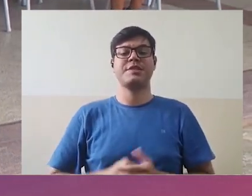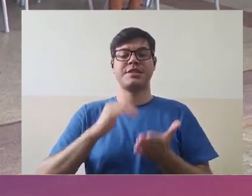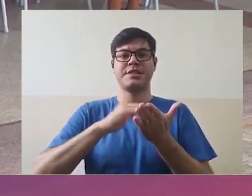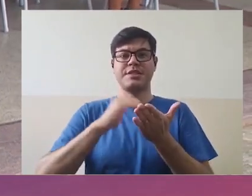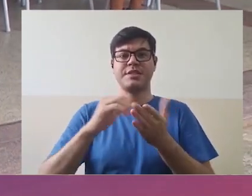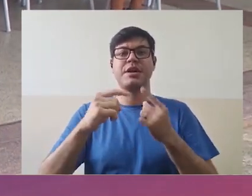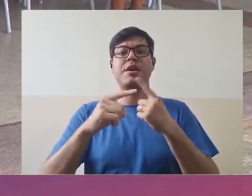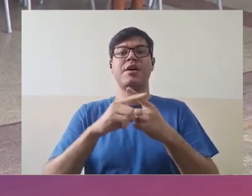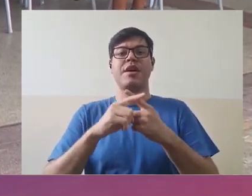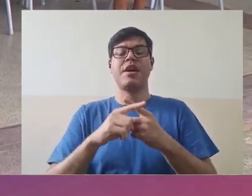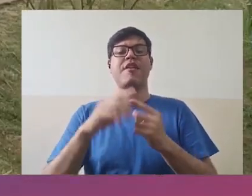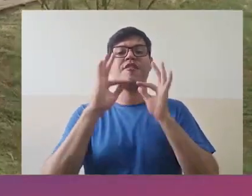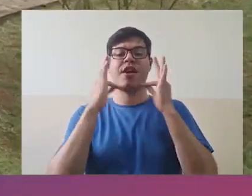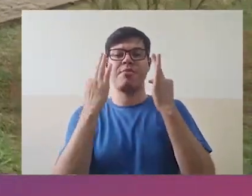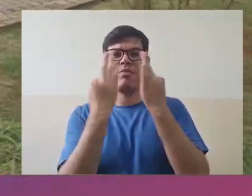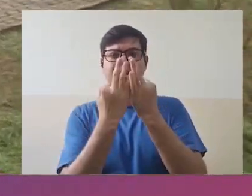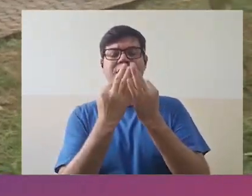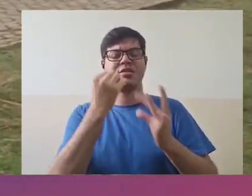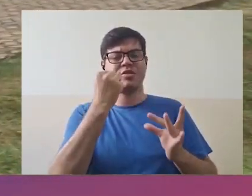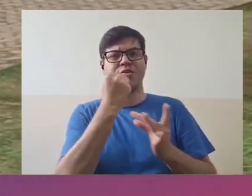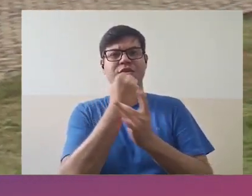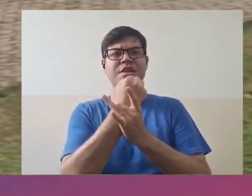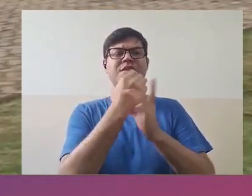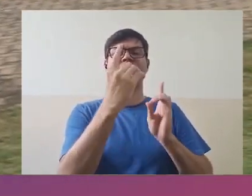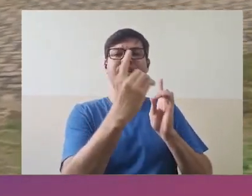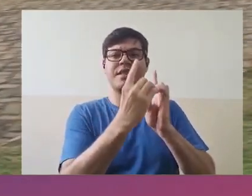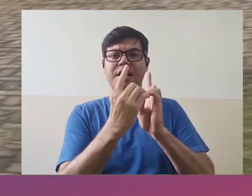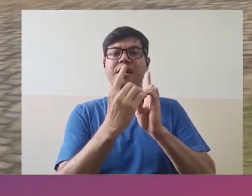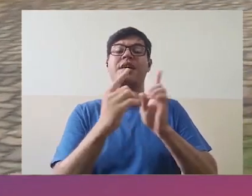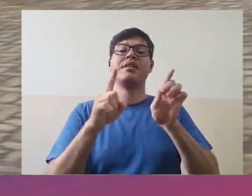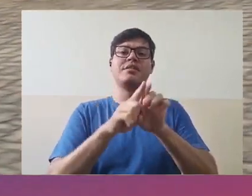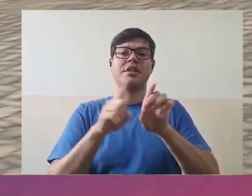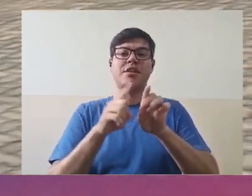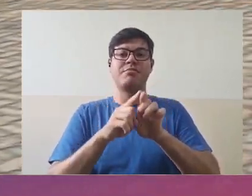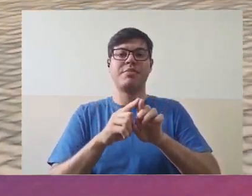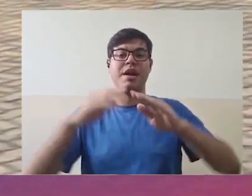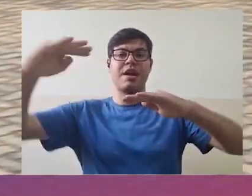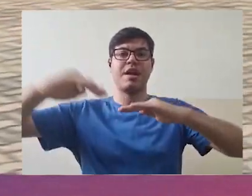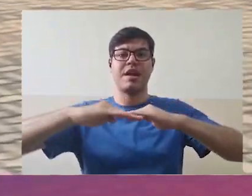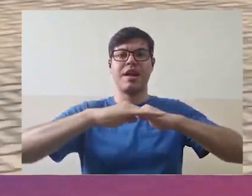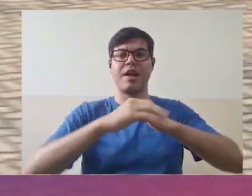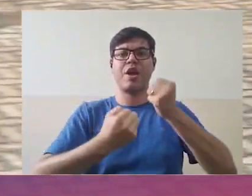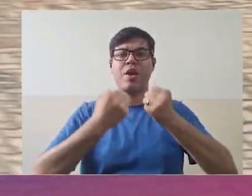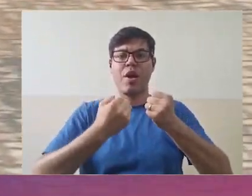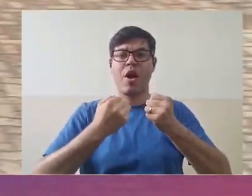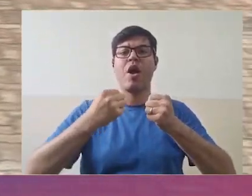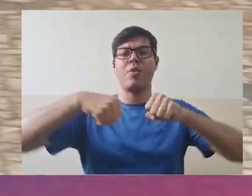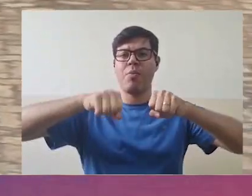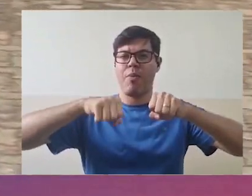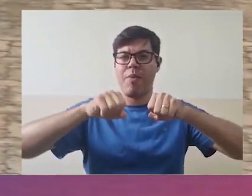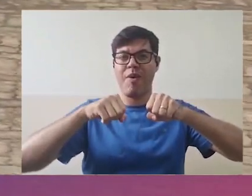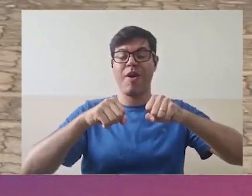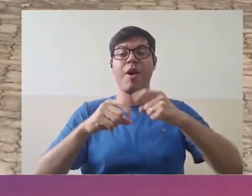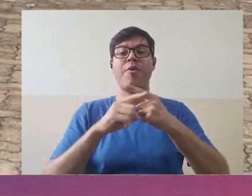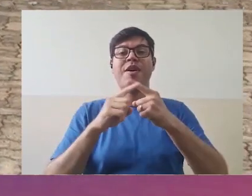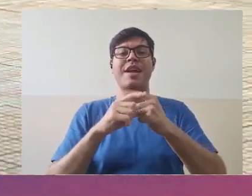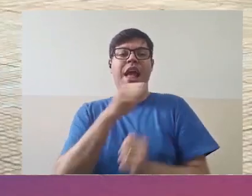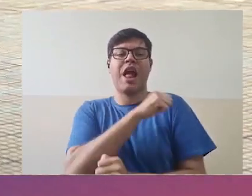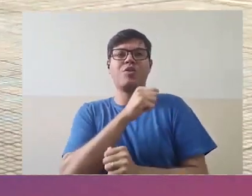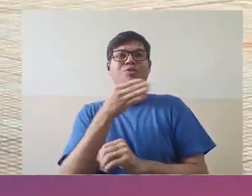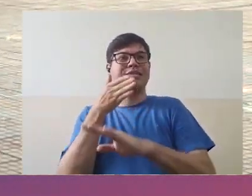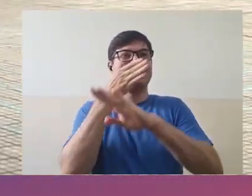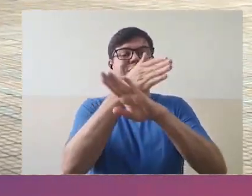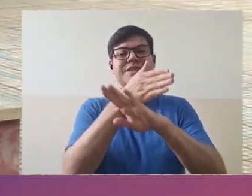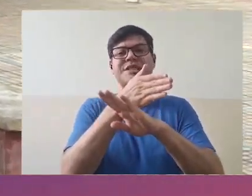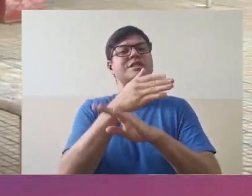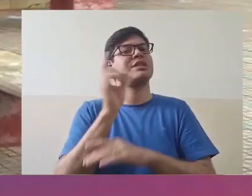pais com mais segurança, o fechamento do estacionamento da escola para que as crianças não tenham acesso ao estacionamento. Aqui